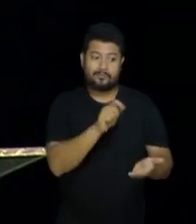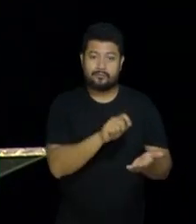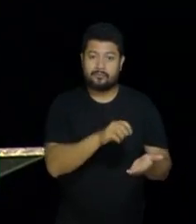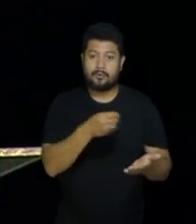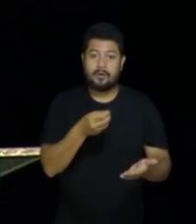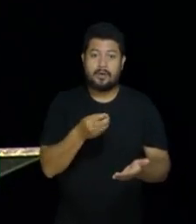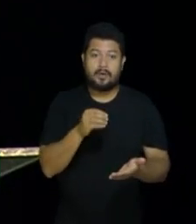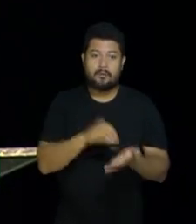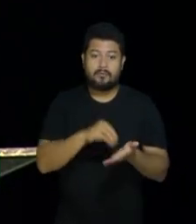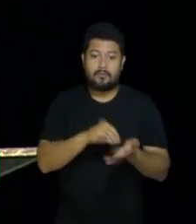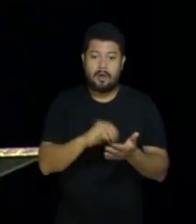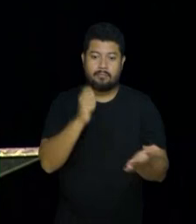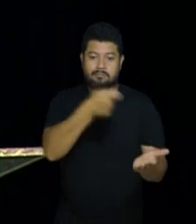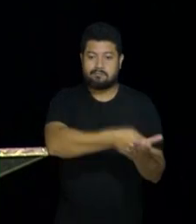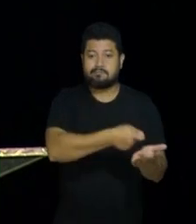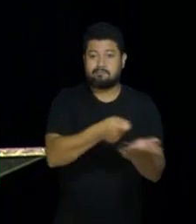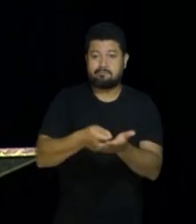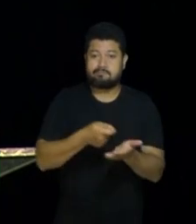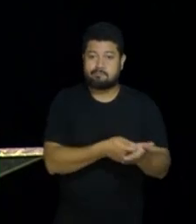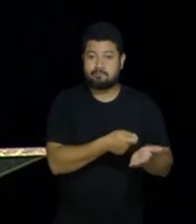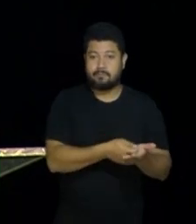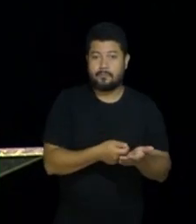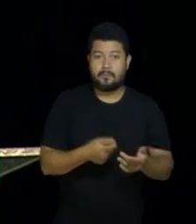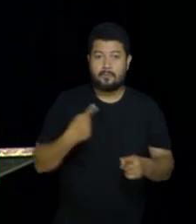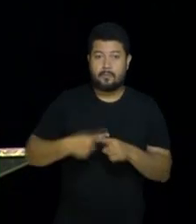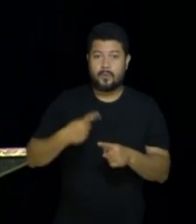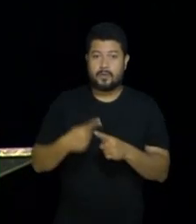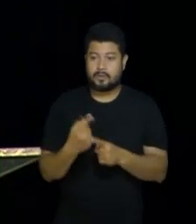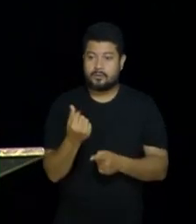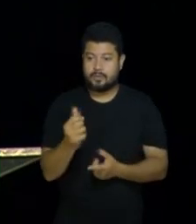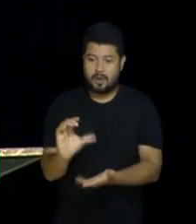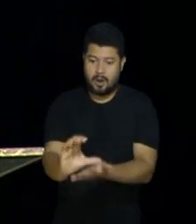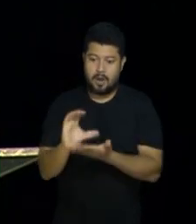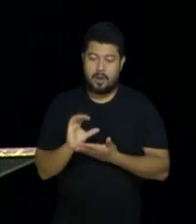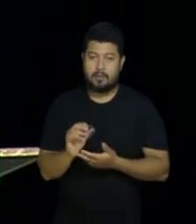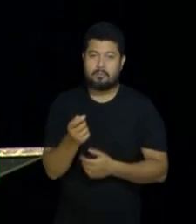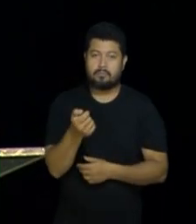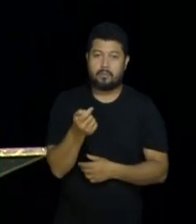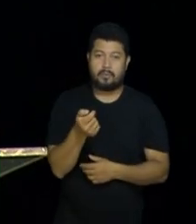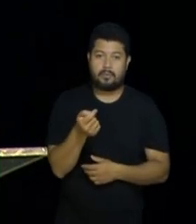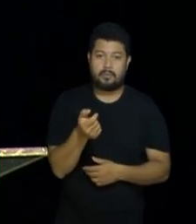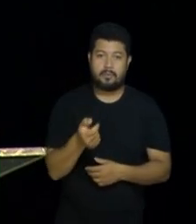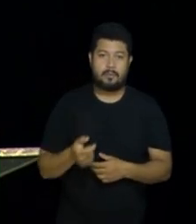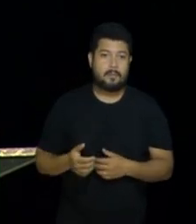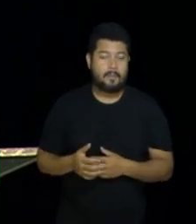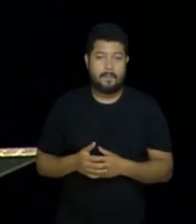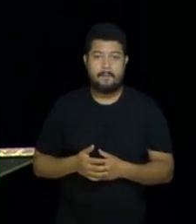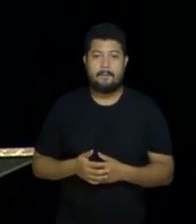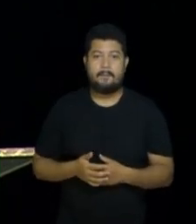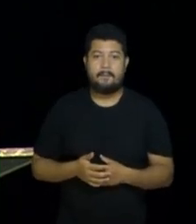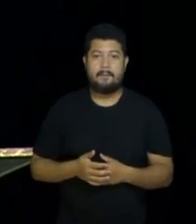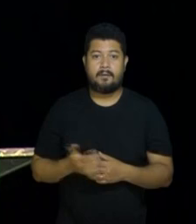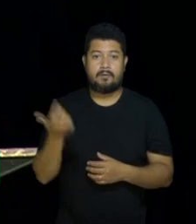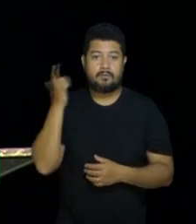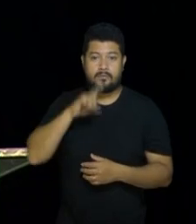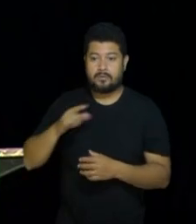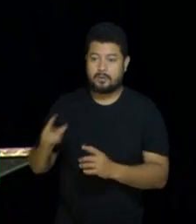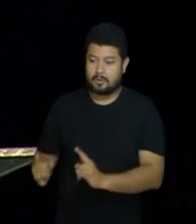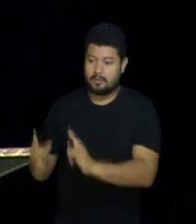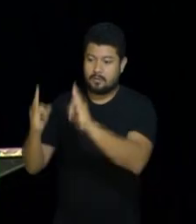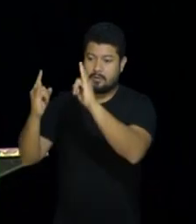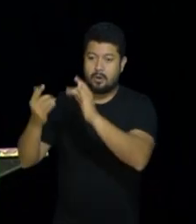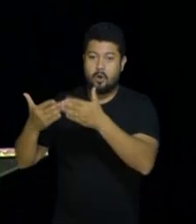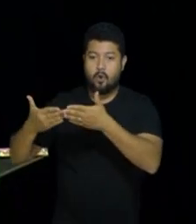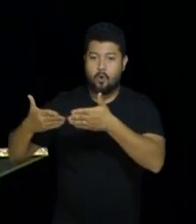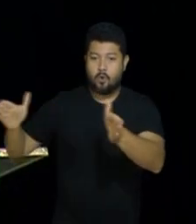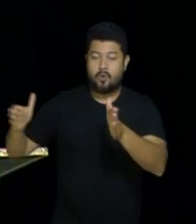recurso não é suficiente hoje para que possamos manter a operação. E para abrirmos mais um prédio, precisaríamos do custeio